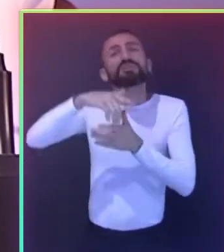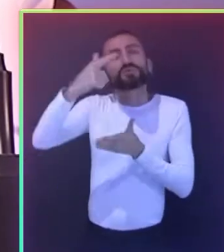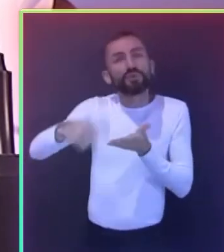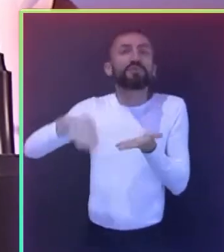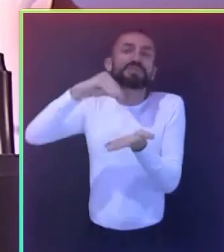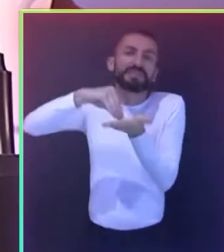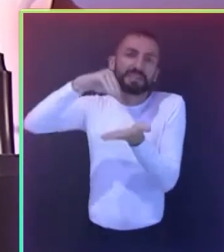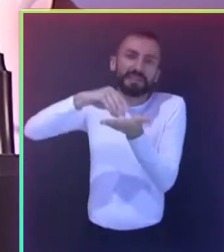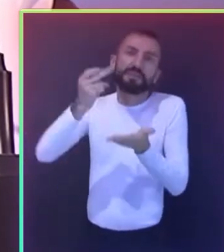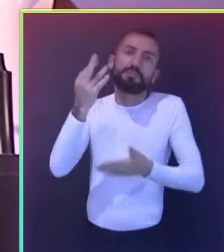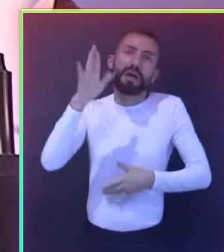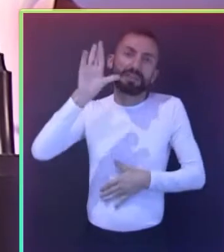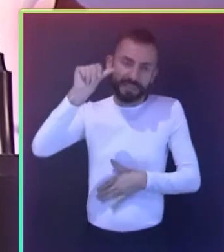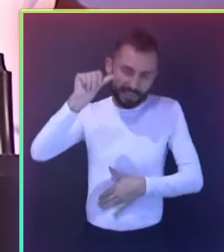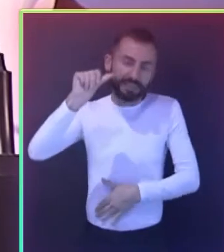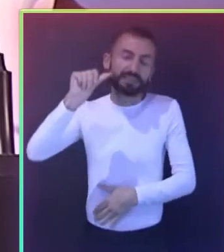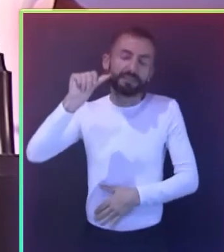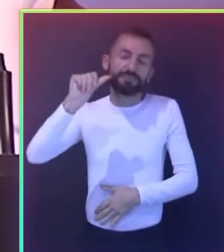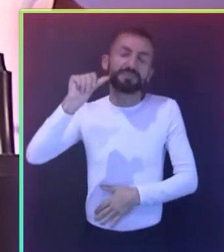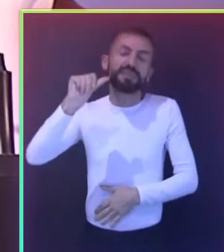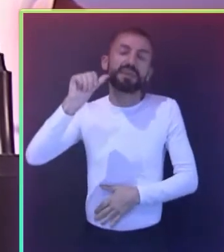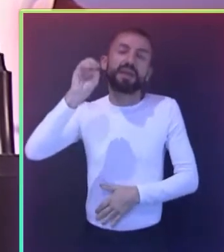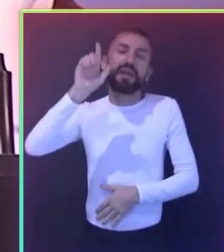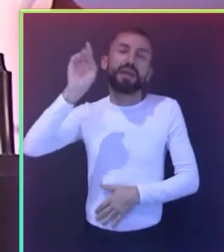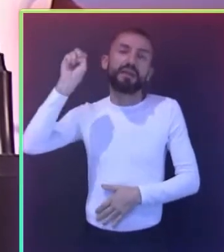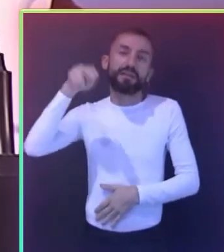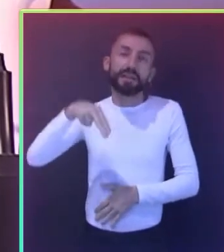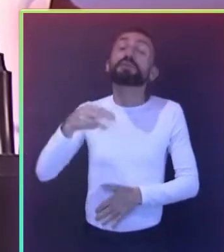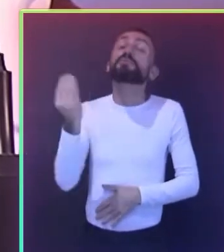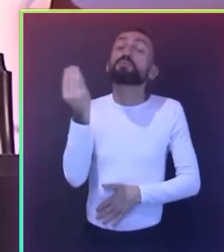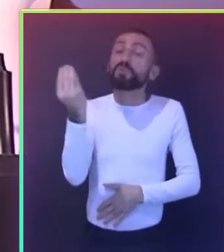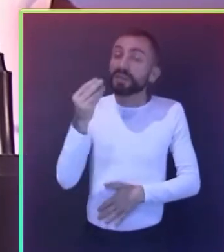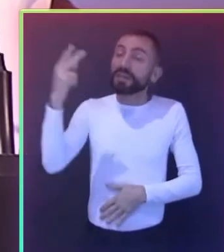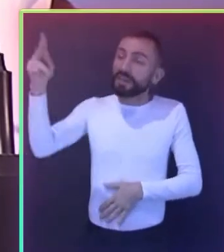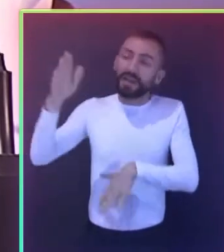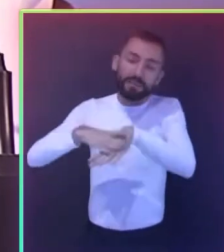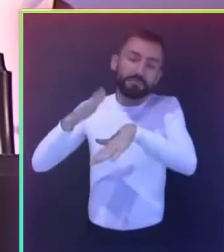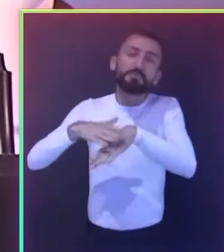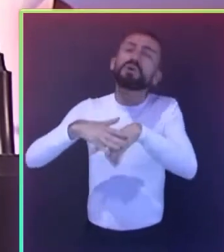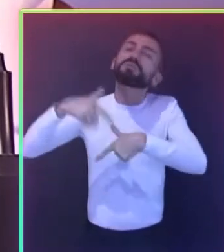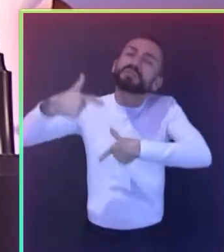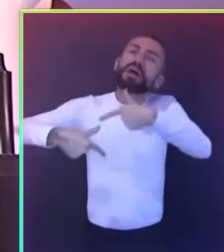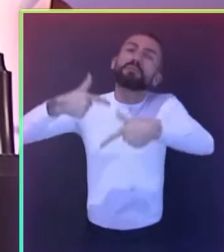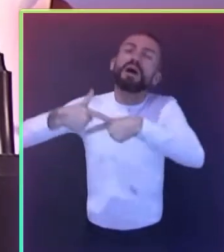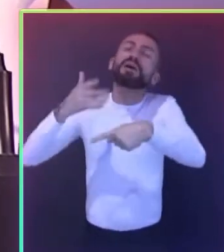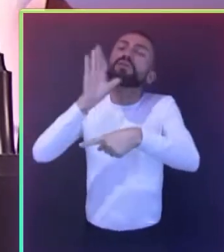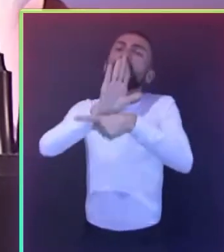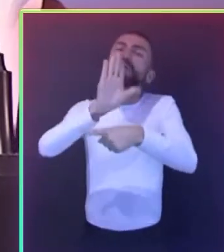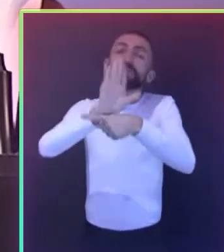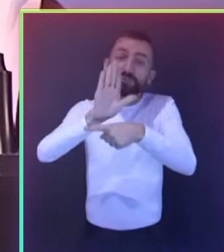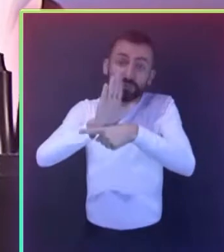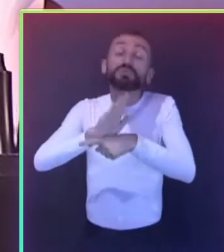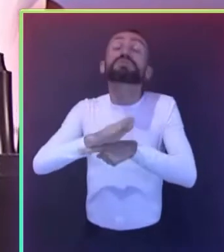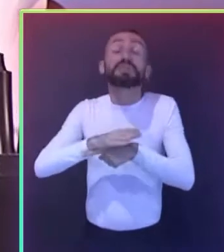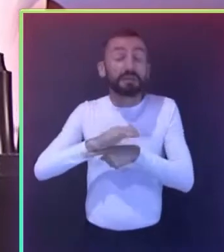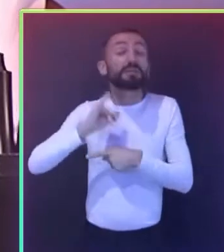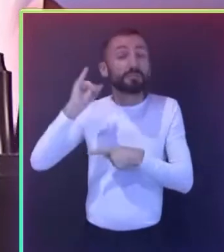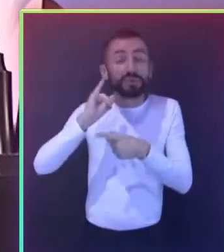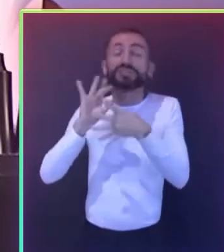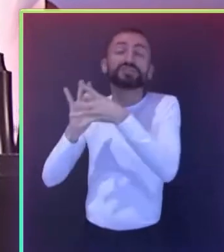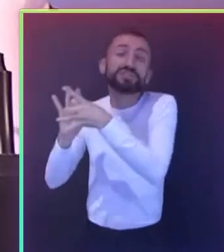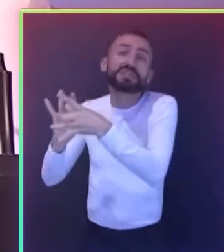secretária Patrícia Helen e o seu desempenho participação ímpar tornando um novo modelo de